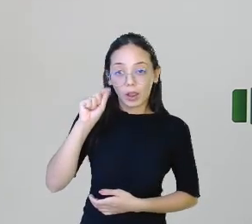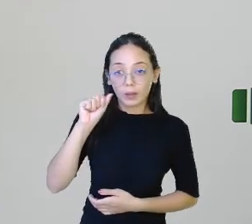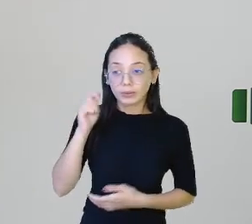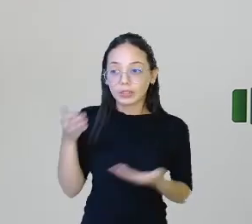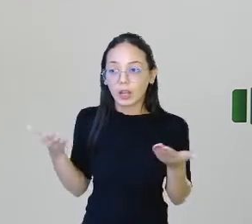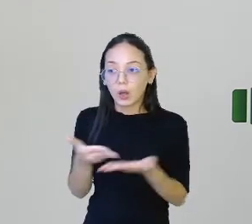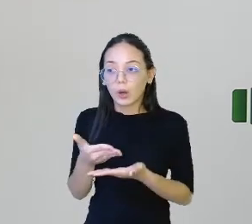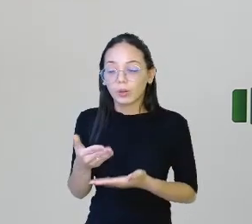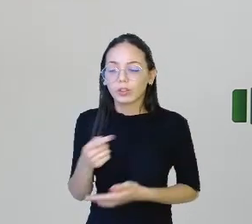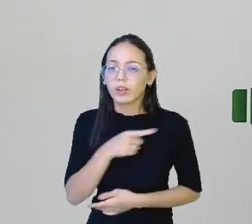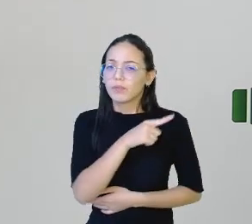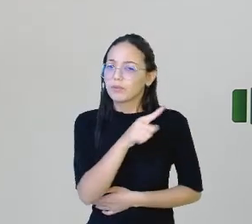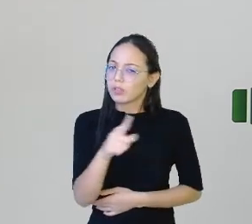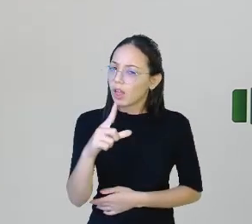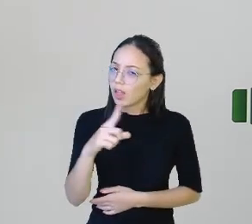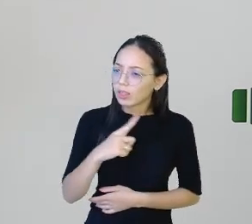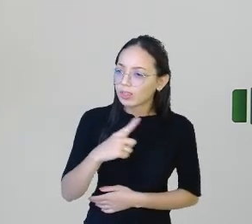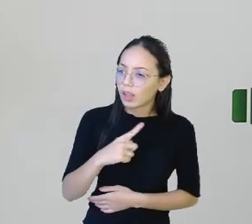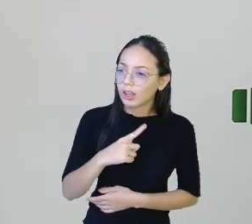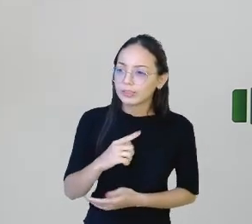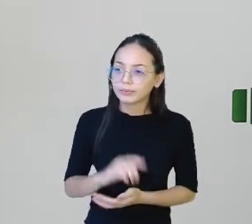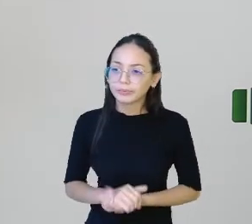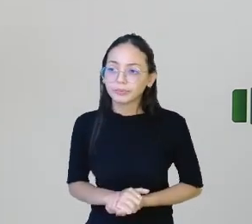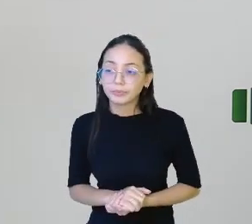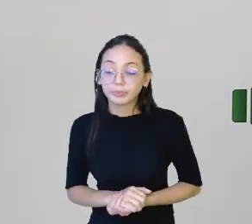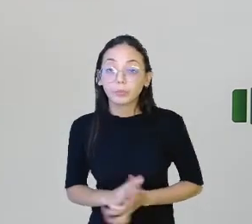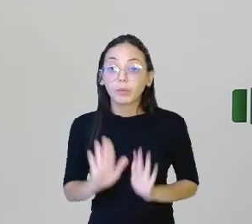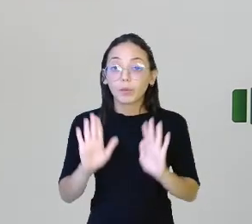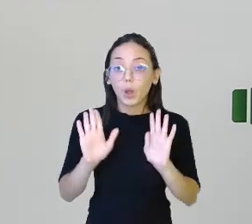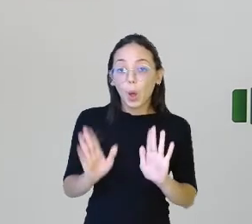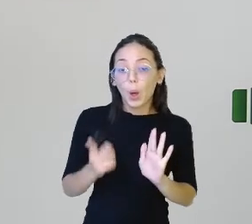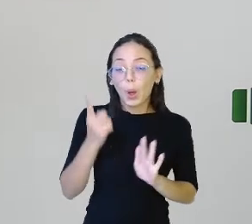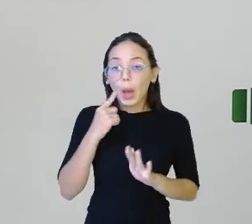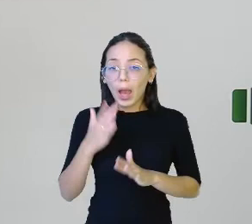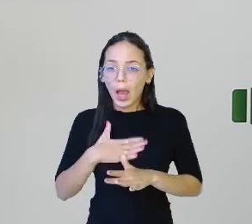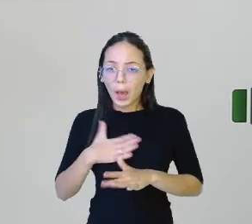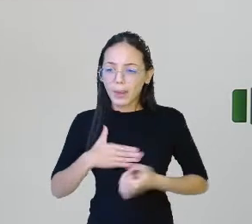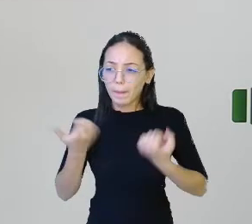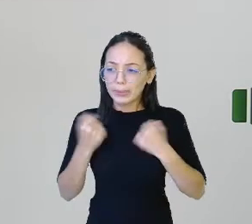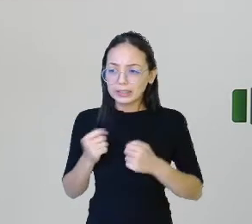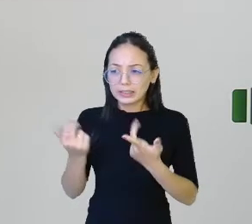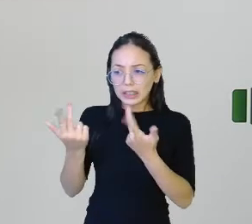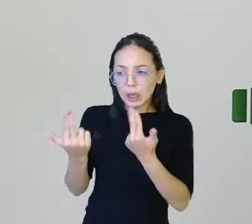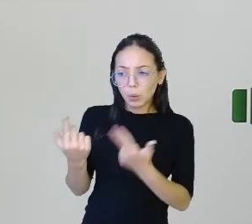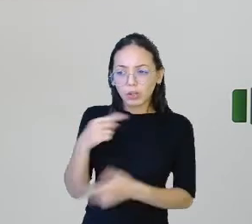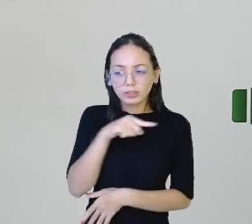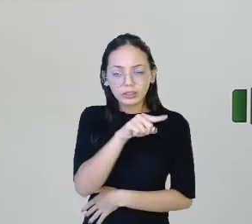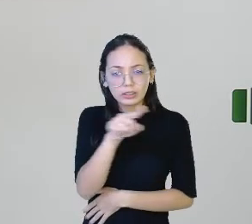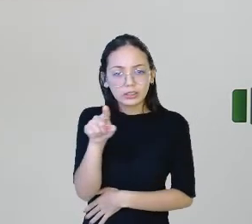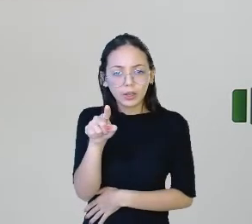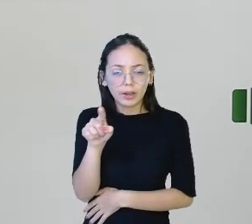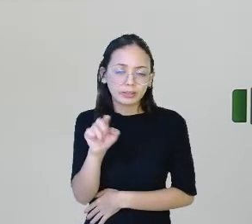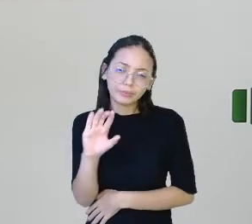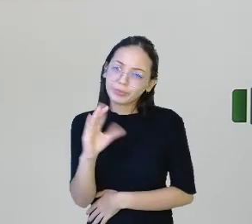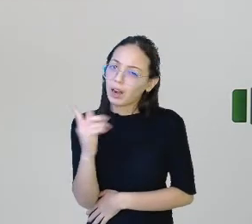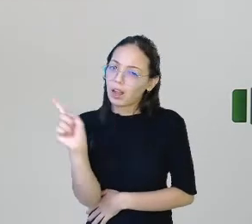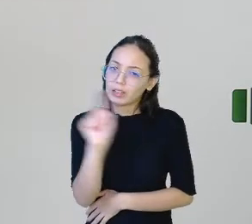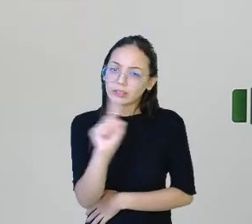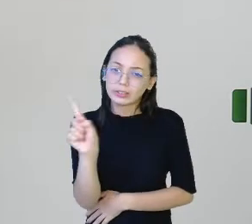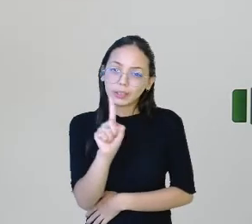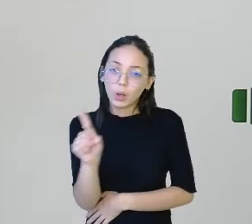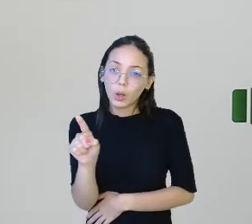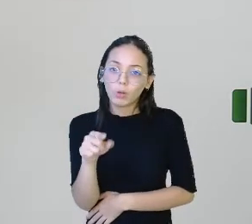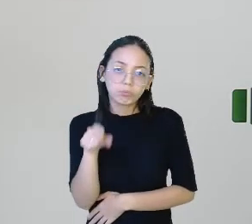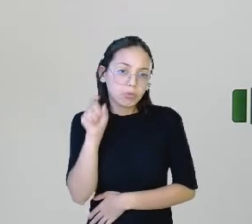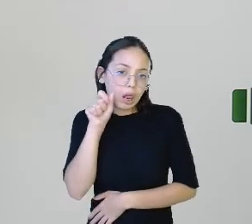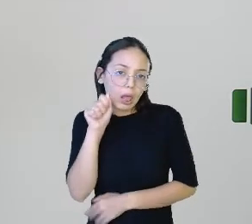Tenho certeza que você tem. Professora, as minhas medidas têm que ser iguais à da senhora? Claro que não. Seu